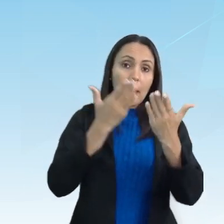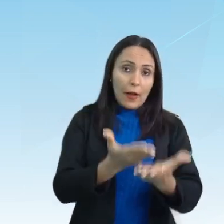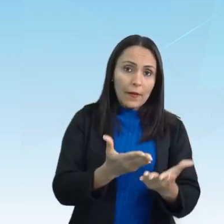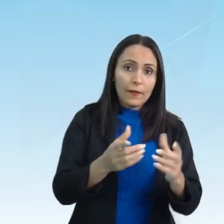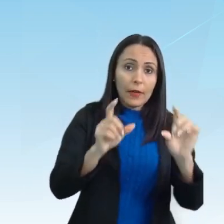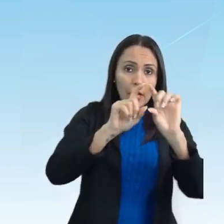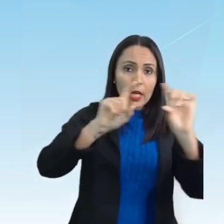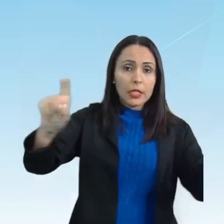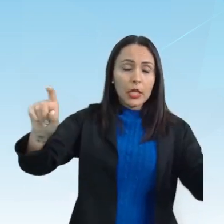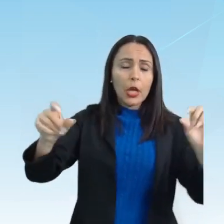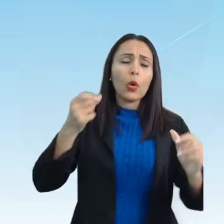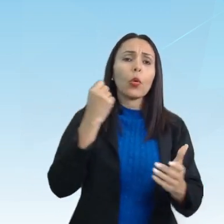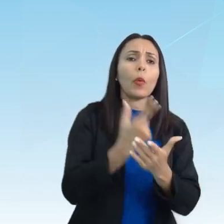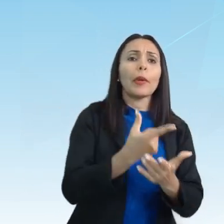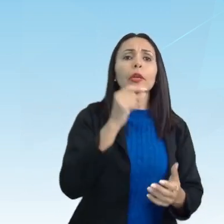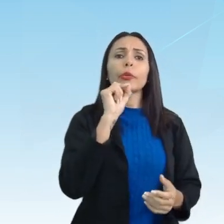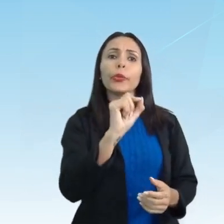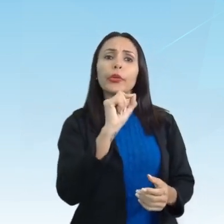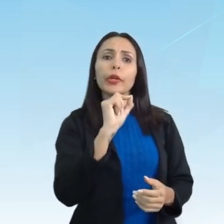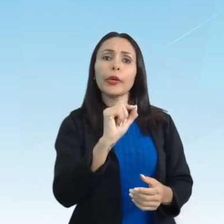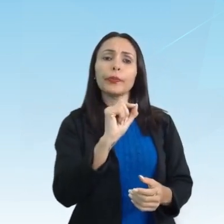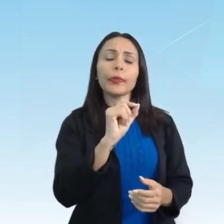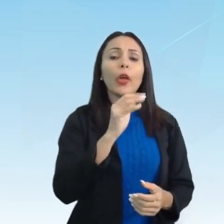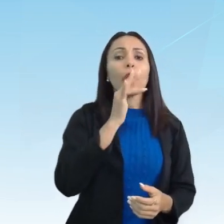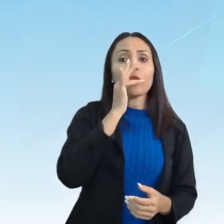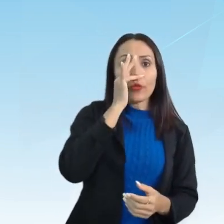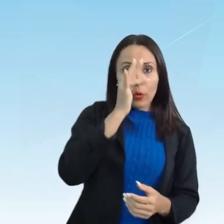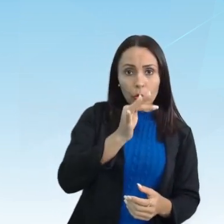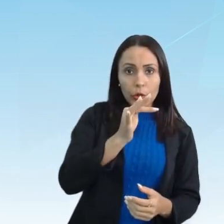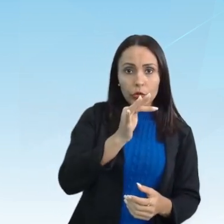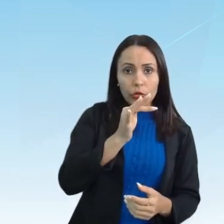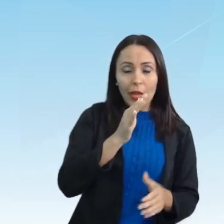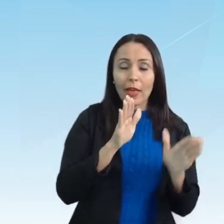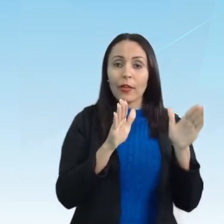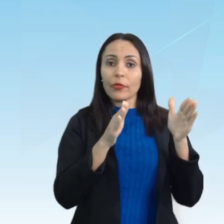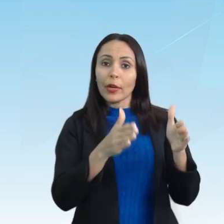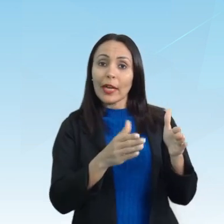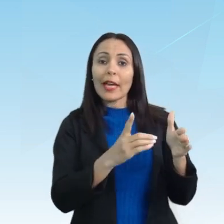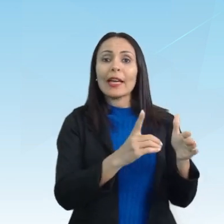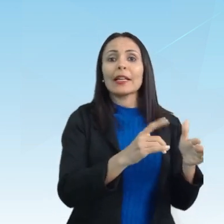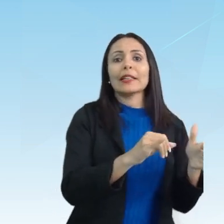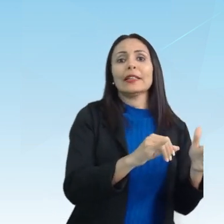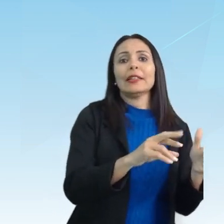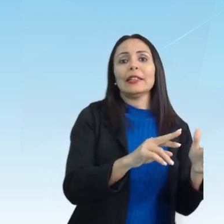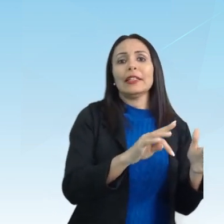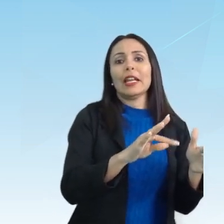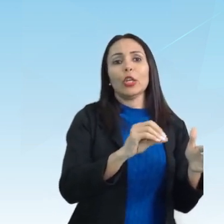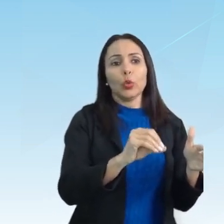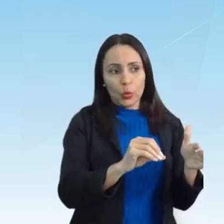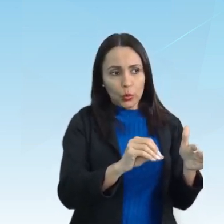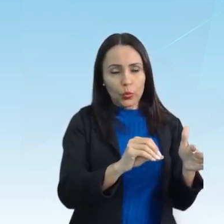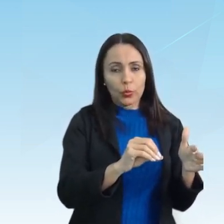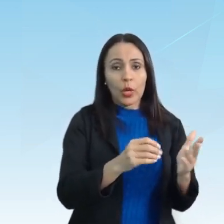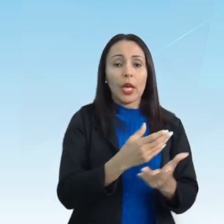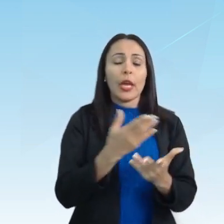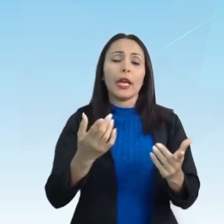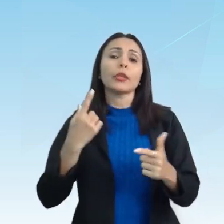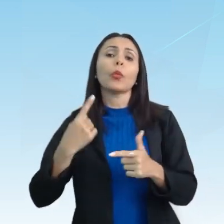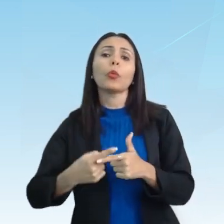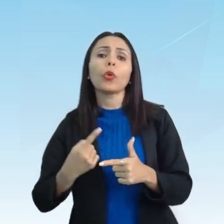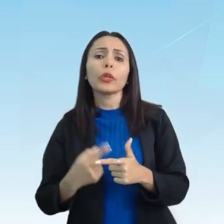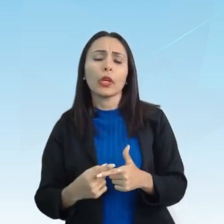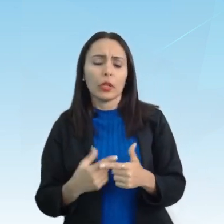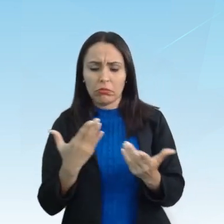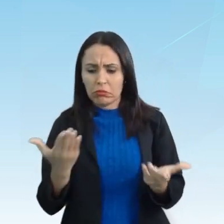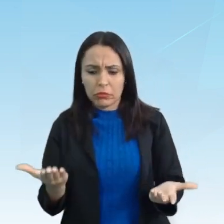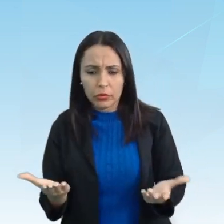comprei o quê? Flores. Comprar é direto. Flores é o seu objeto. Então, por que esse seria